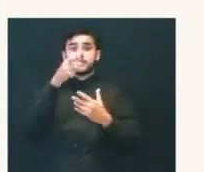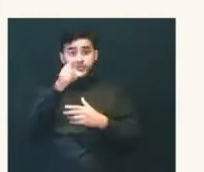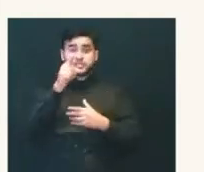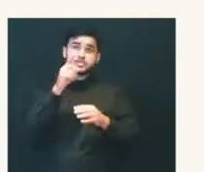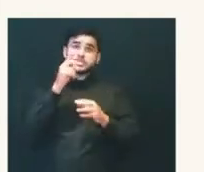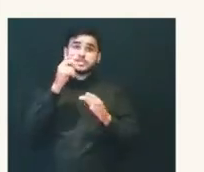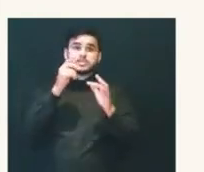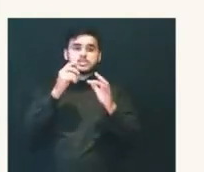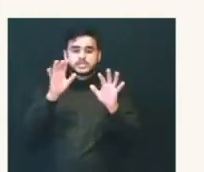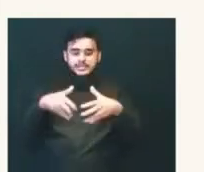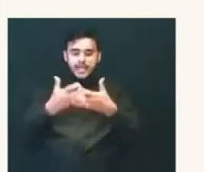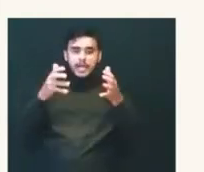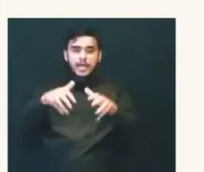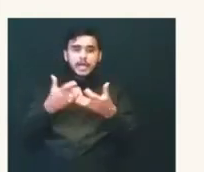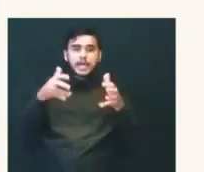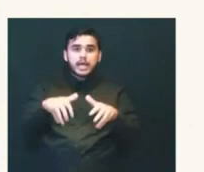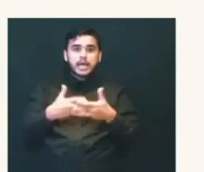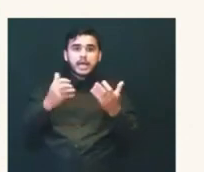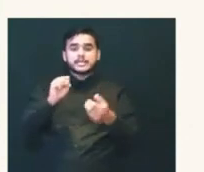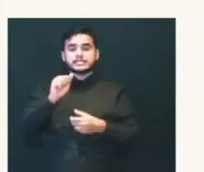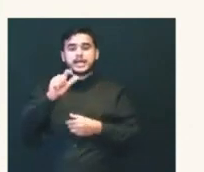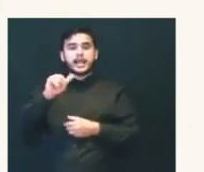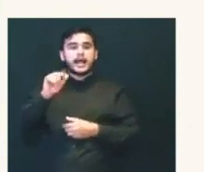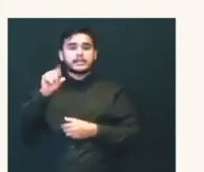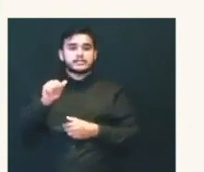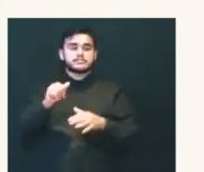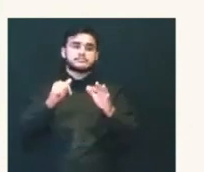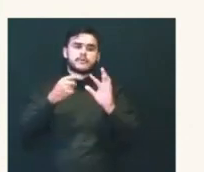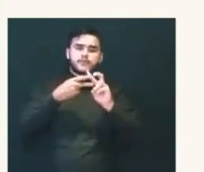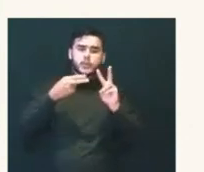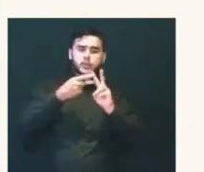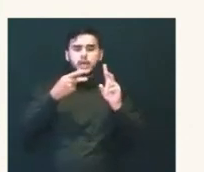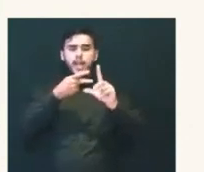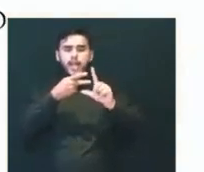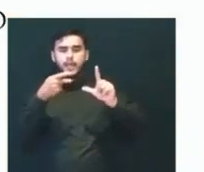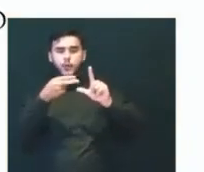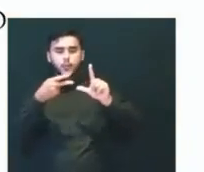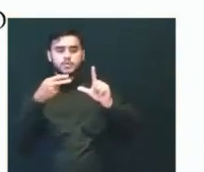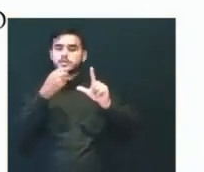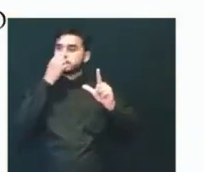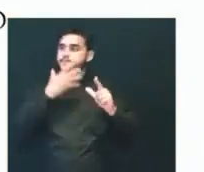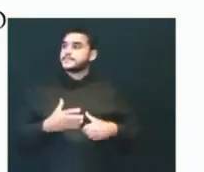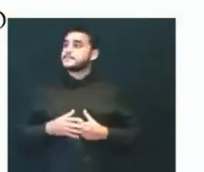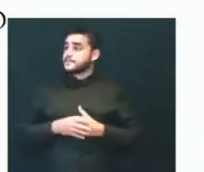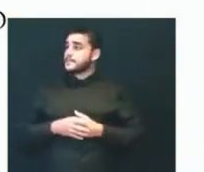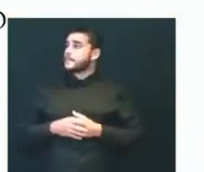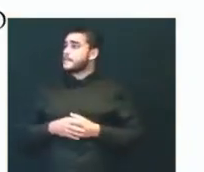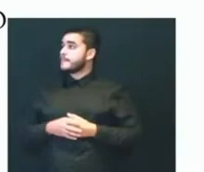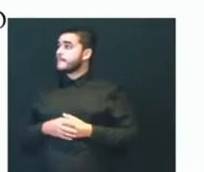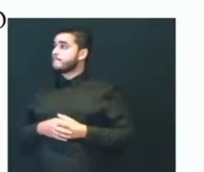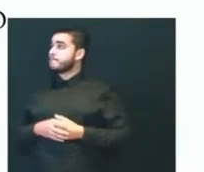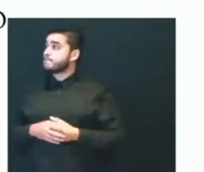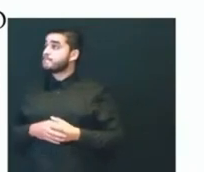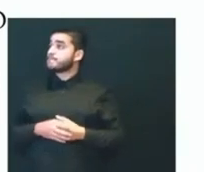diferente também no jantar, que isso vai garantindo saúde tanto para o cuidador como para o paciente. Pontos importantes